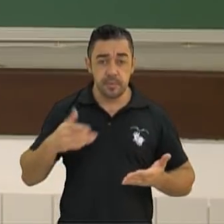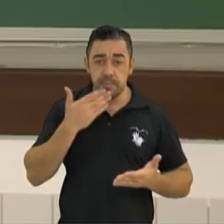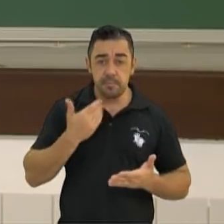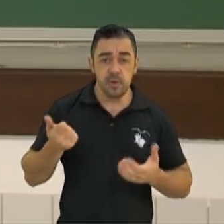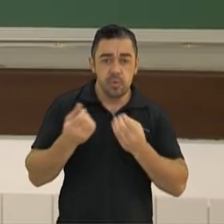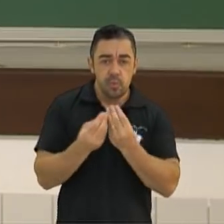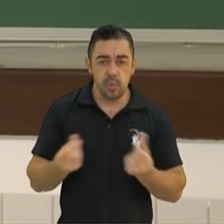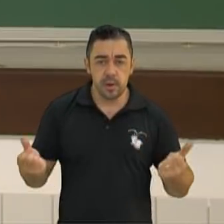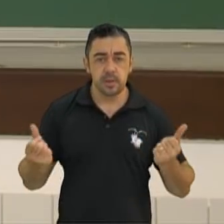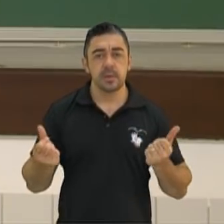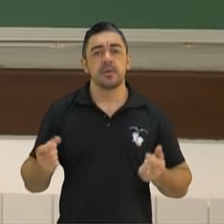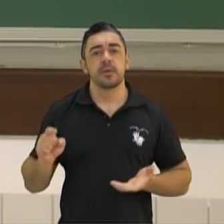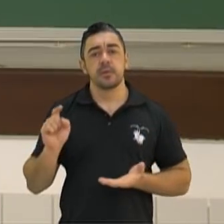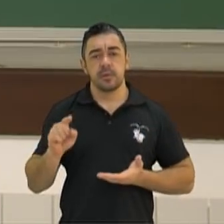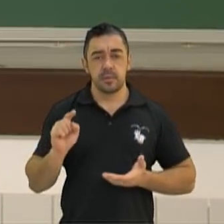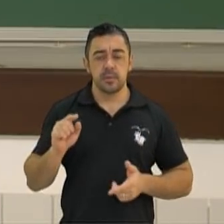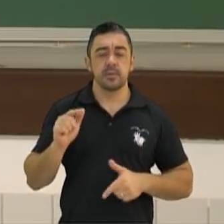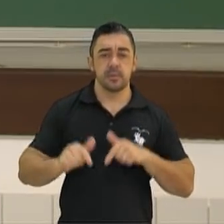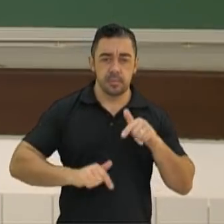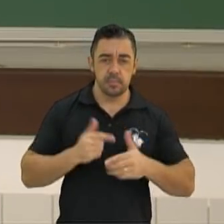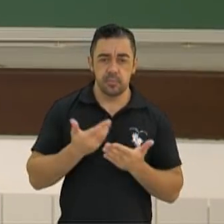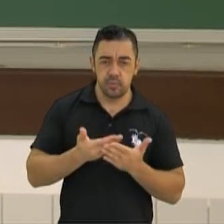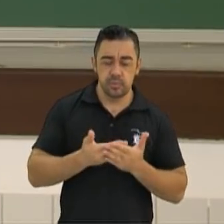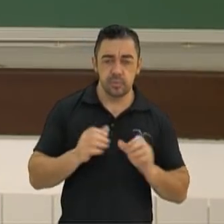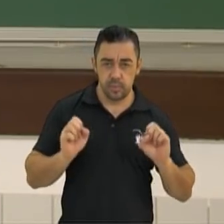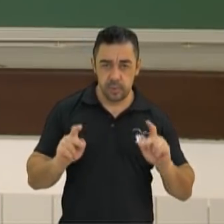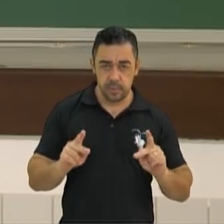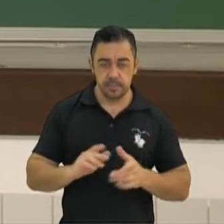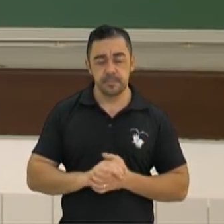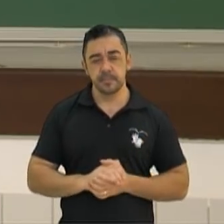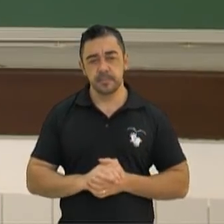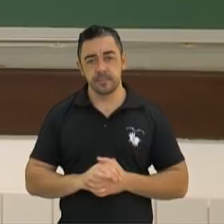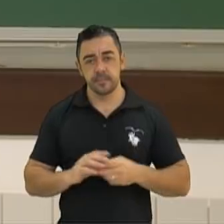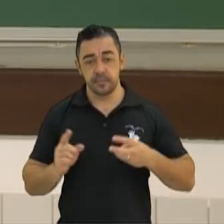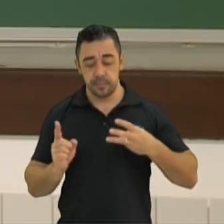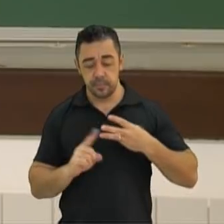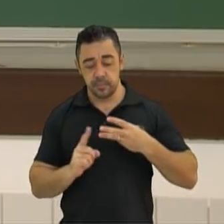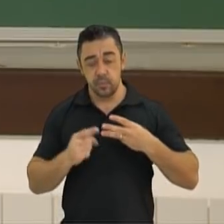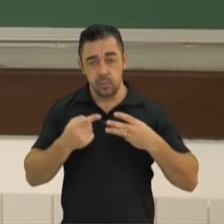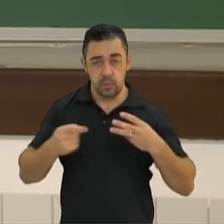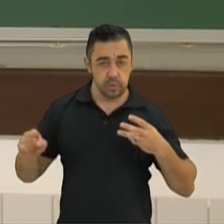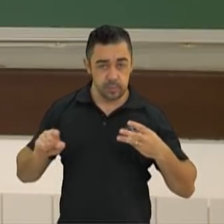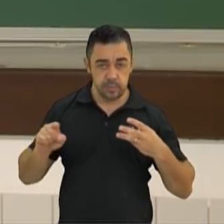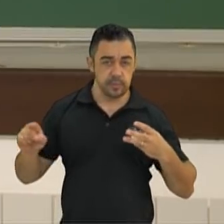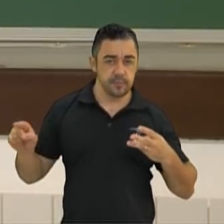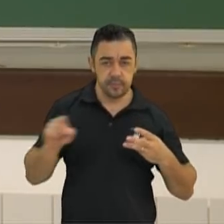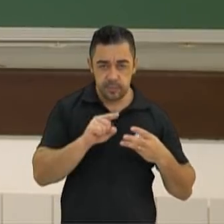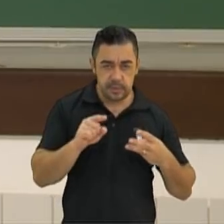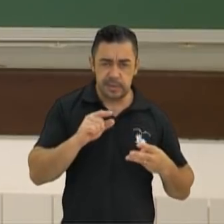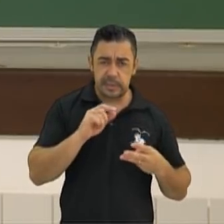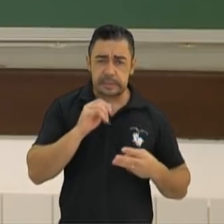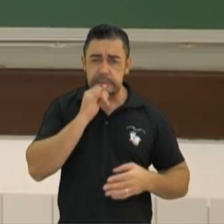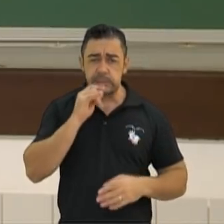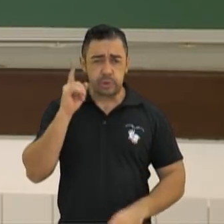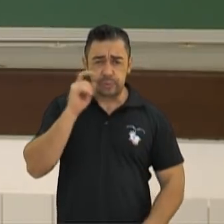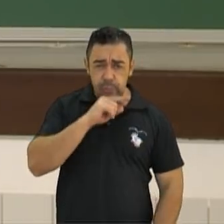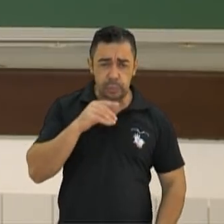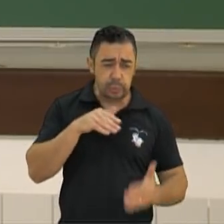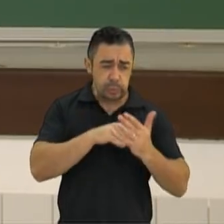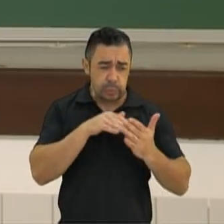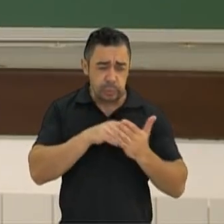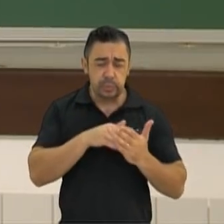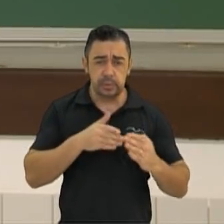qualidade do seu estudo, ok? E, por último, caso você esteja tendo dificuldades